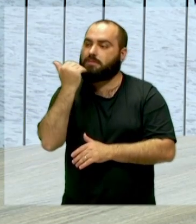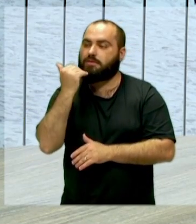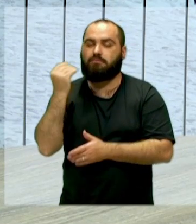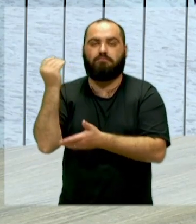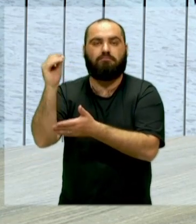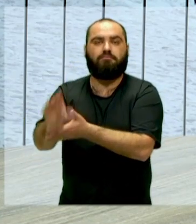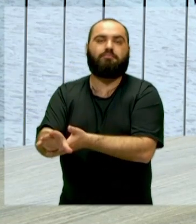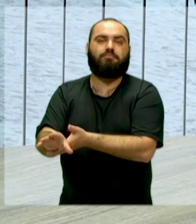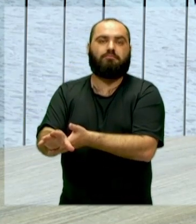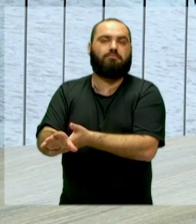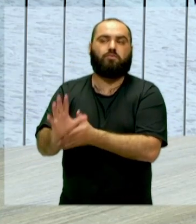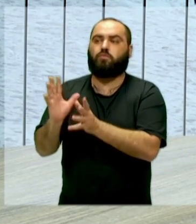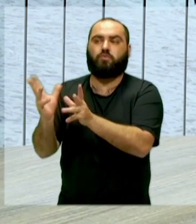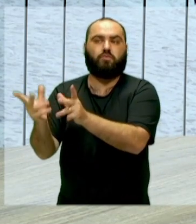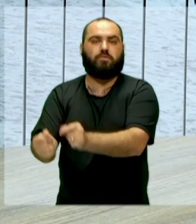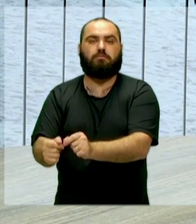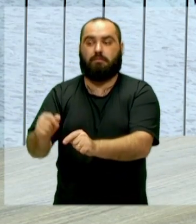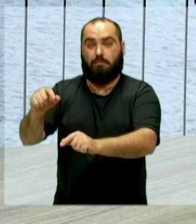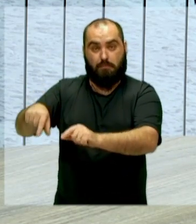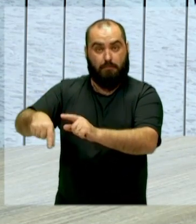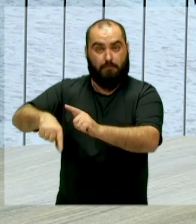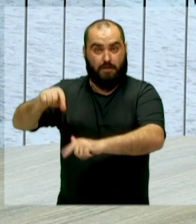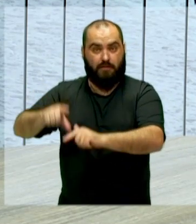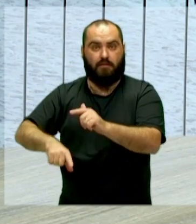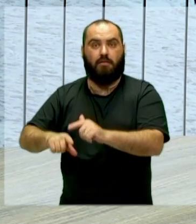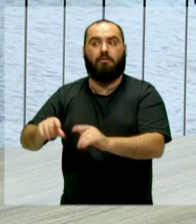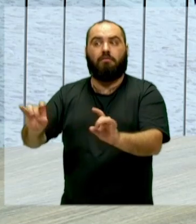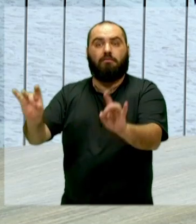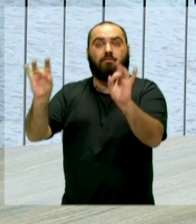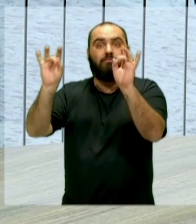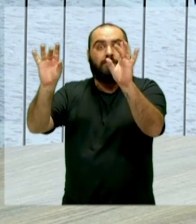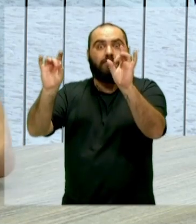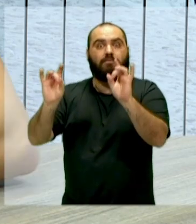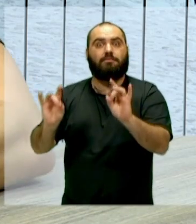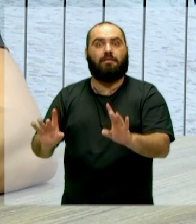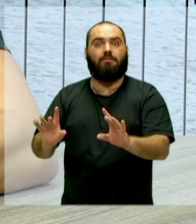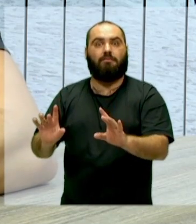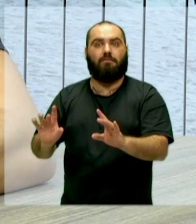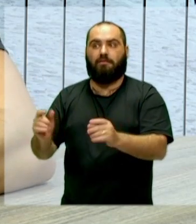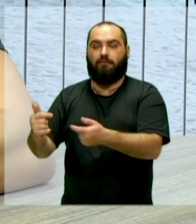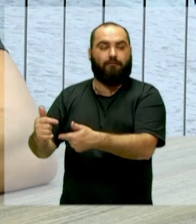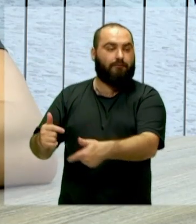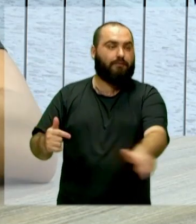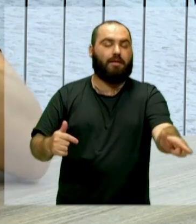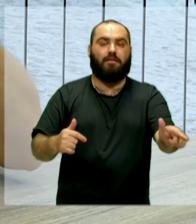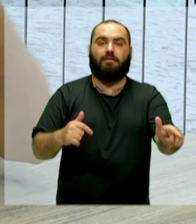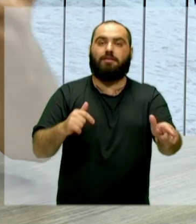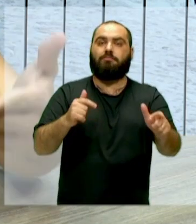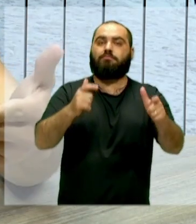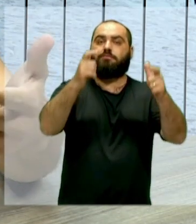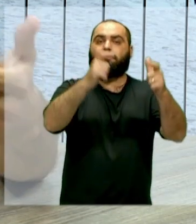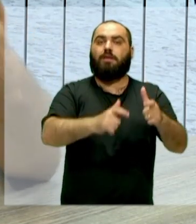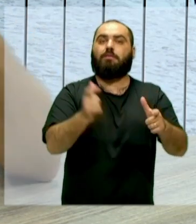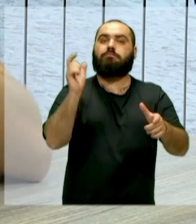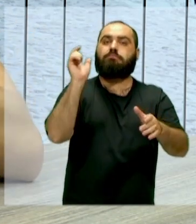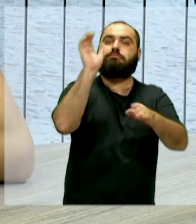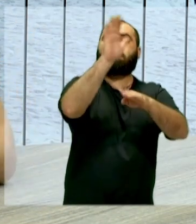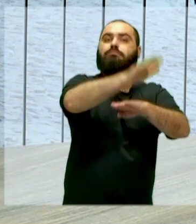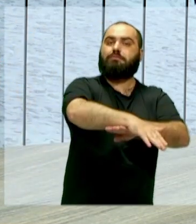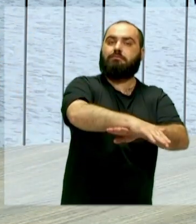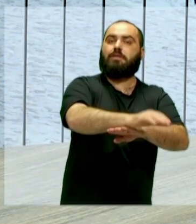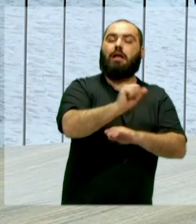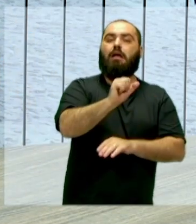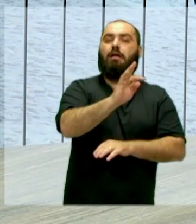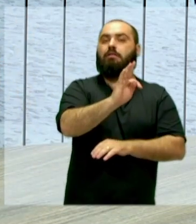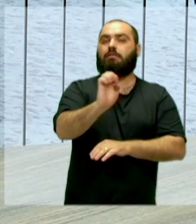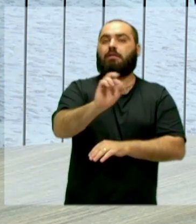borra de café Então esse material é muito Nobre muito rico para ser mandado para Um aterro sanitário para virar metano que é um dos